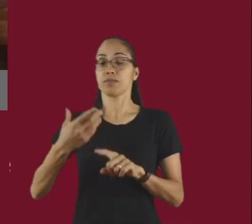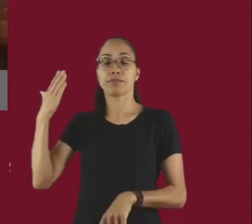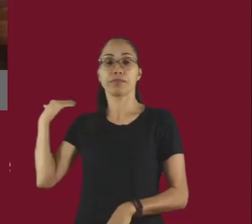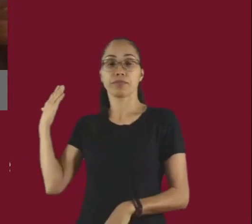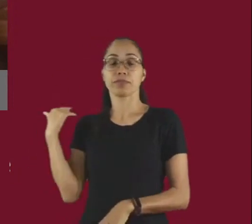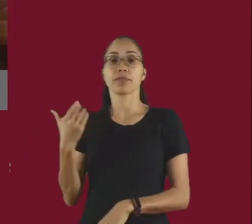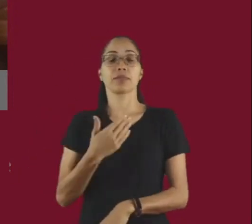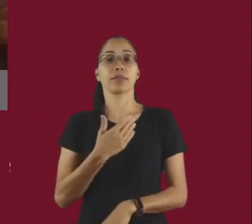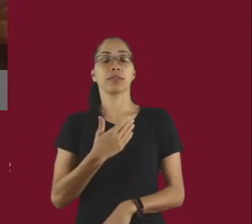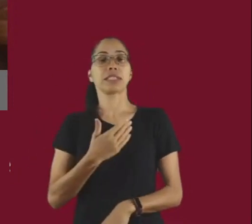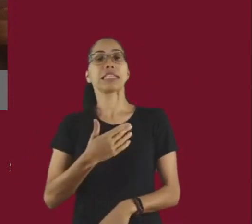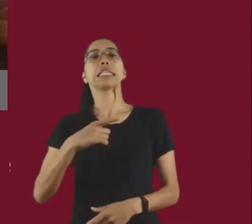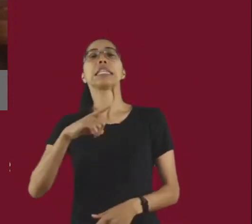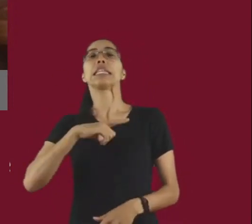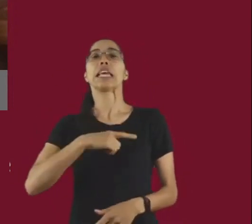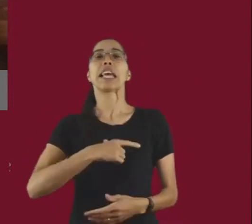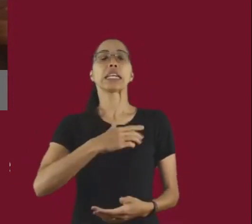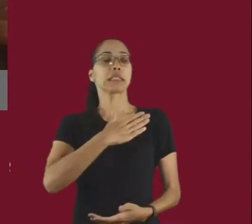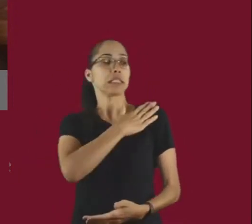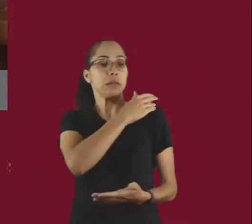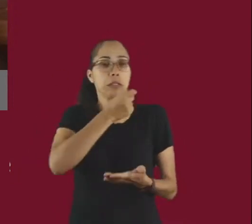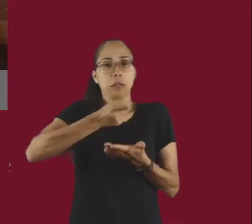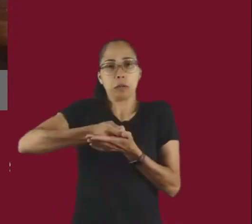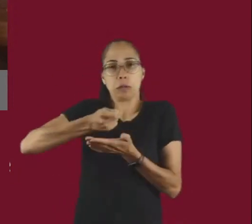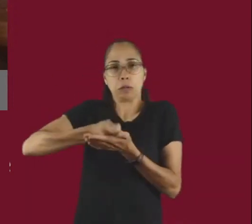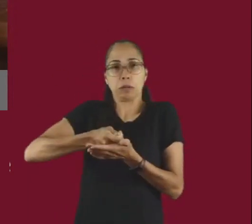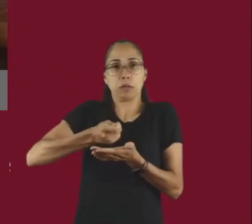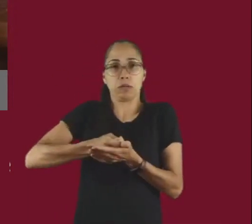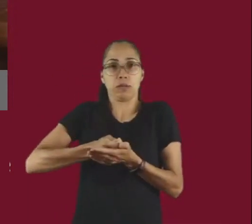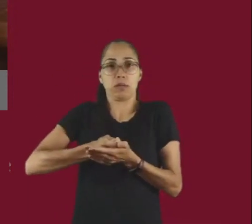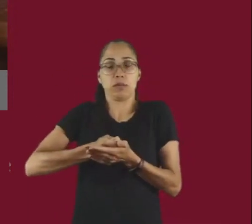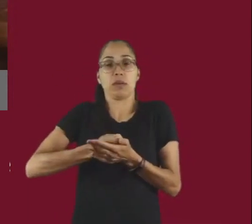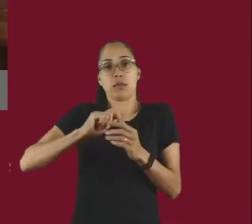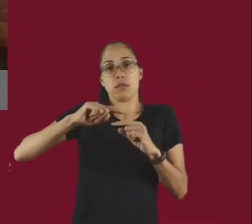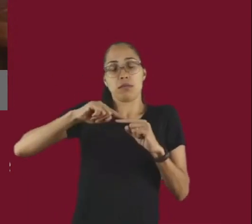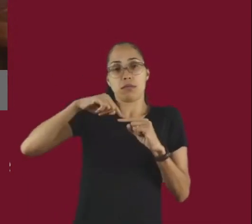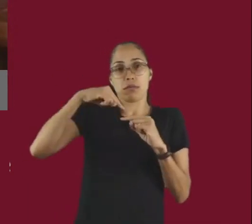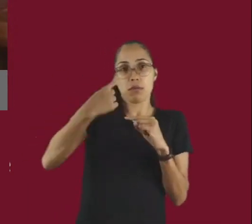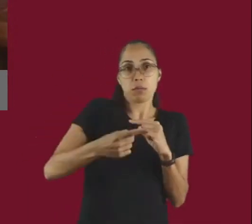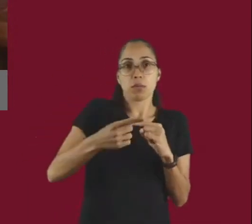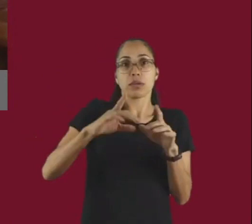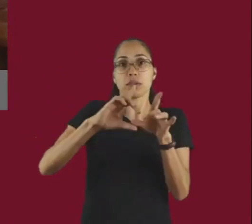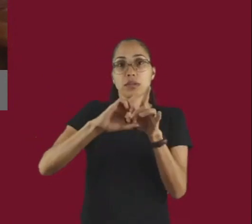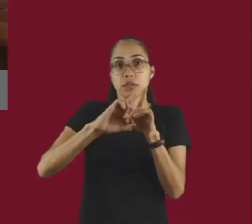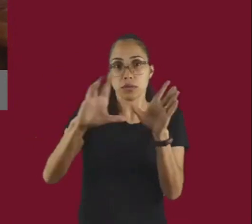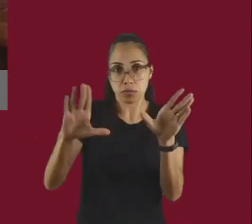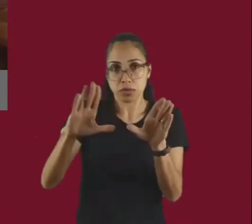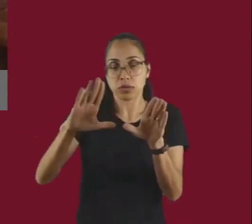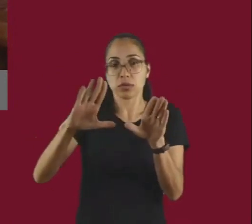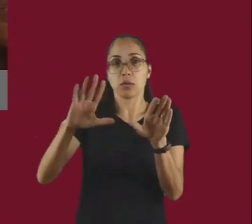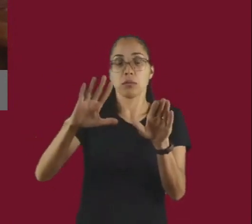passou por uma redemocratização, mas nessa redemocratização, uma parte